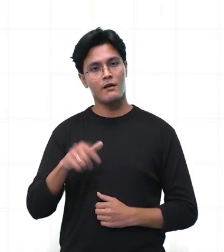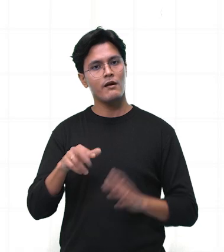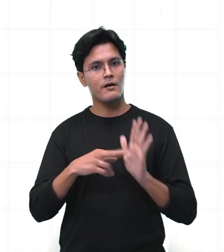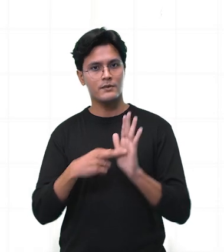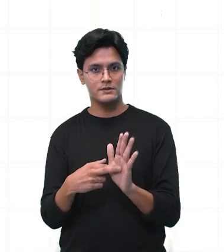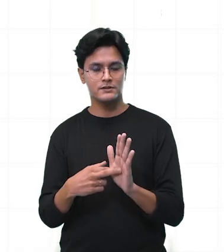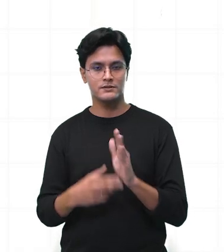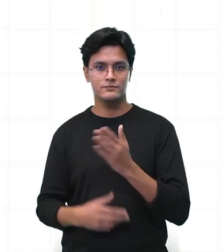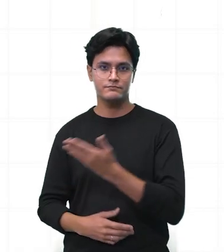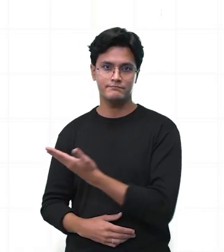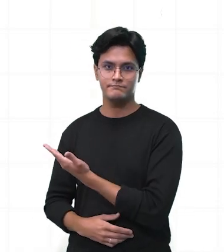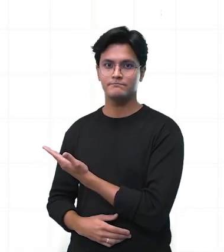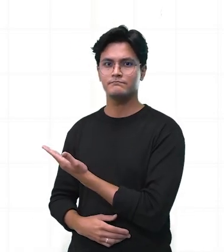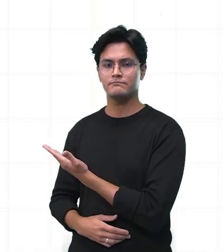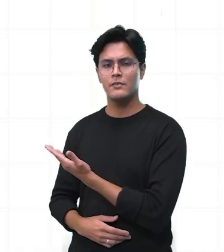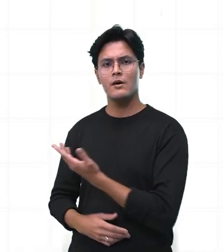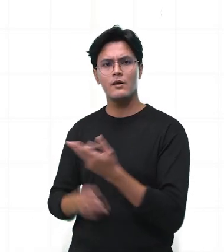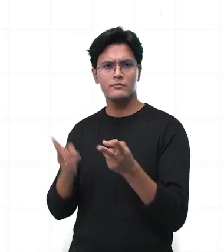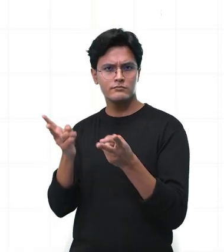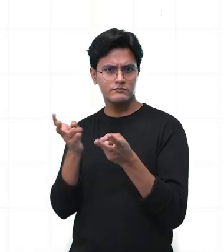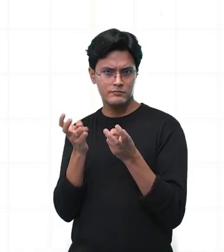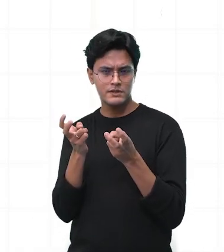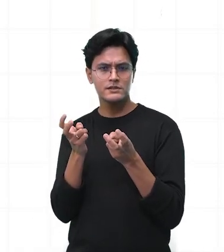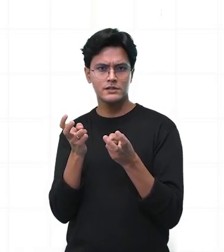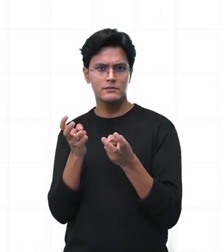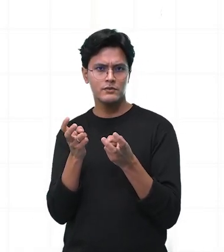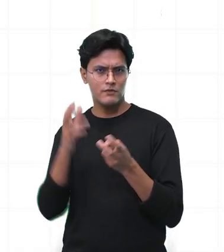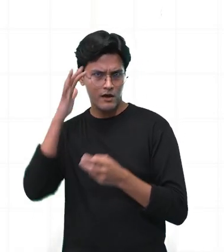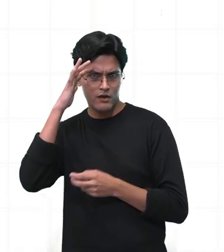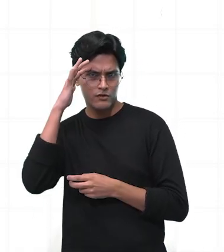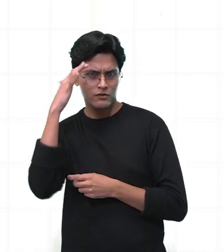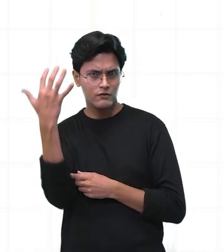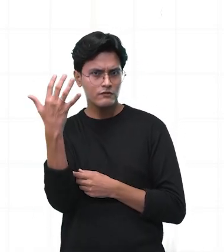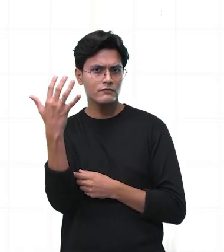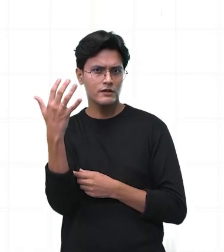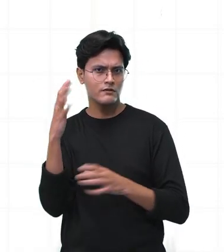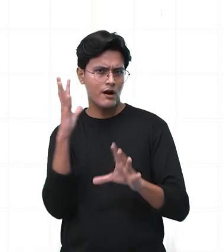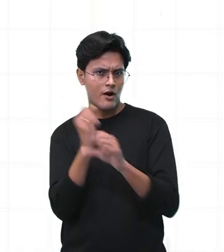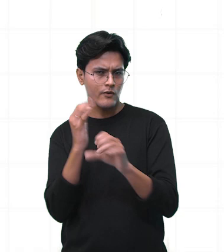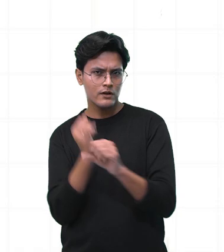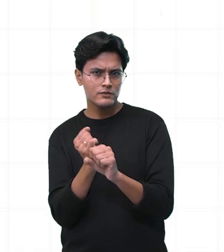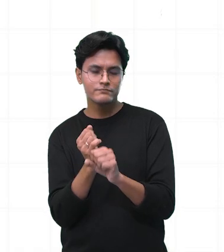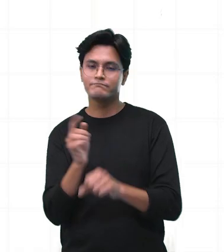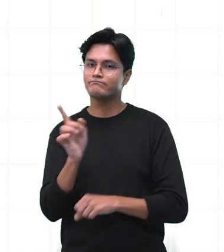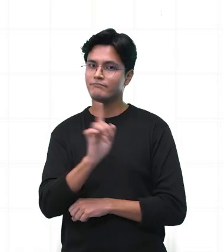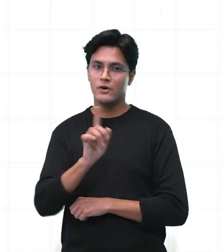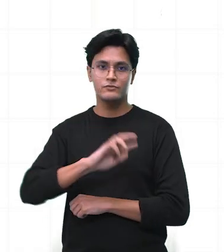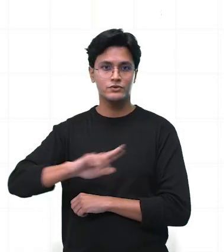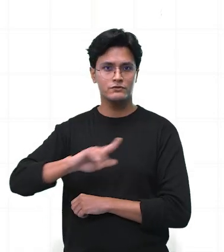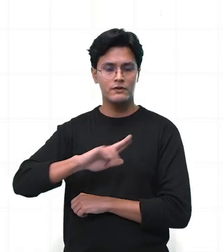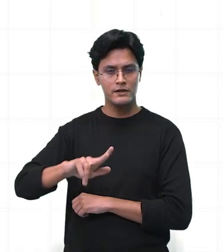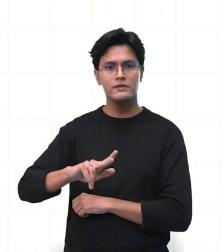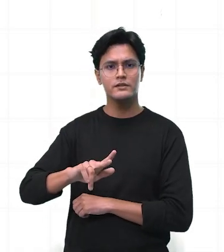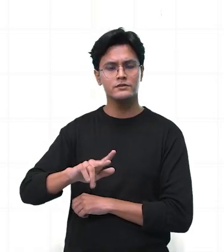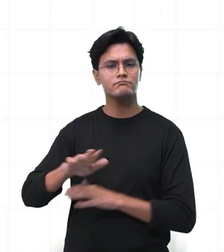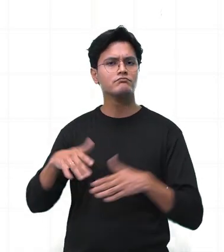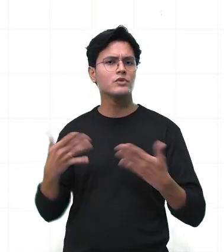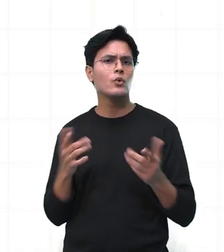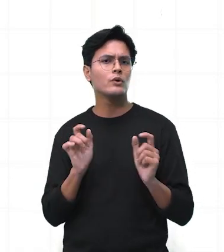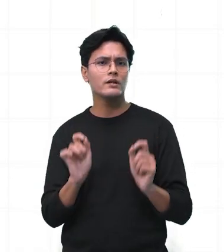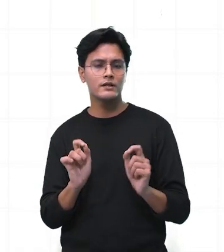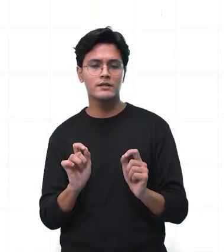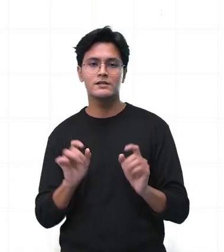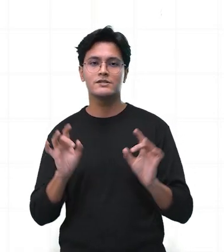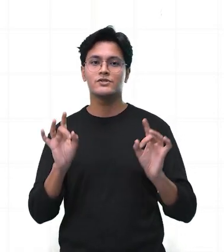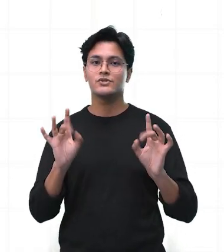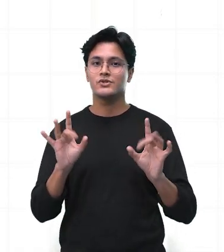representação. Observe que nós não estamos resolvendo nenhum cálculo. O que a gente está fazendo? Nós estamos só